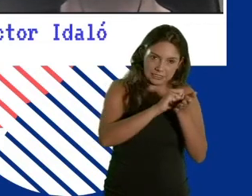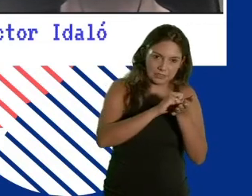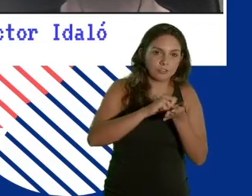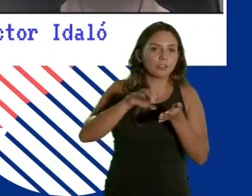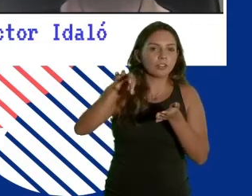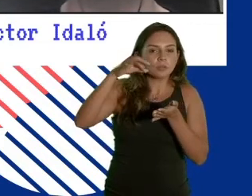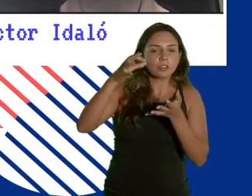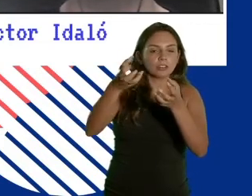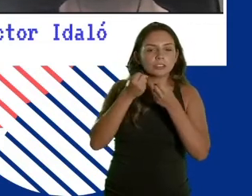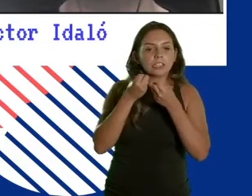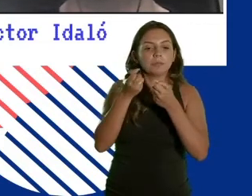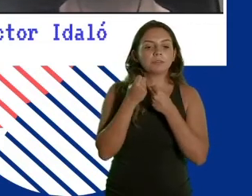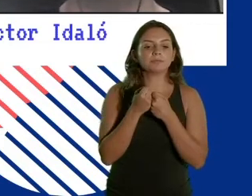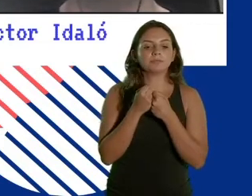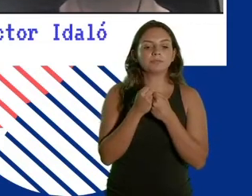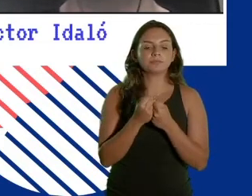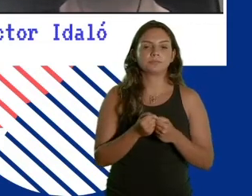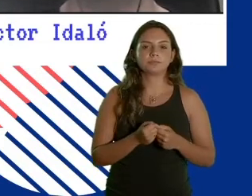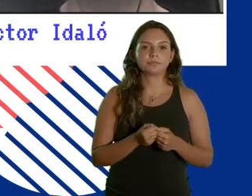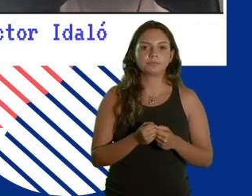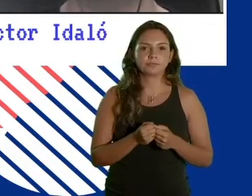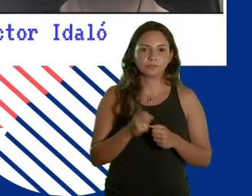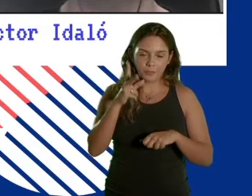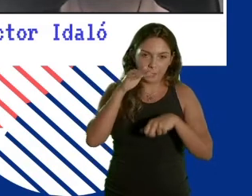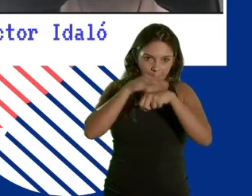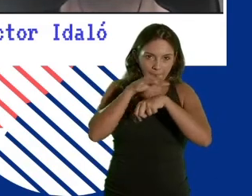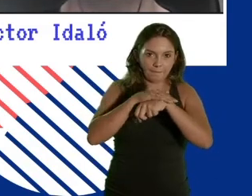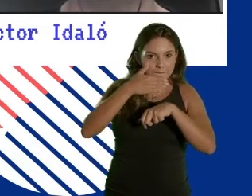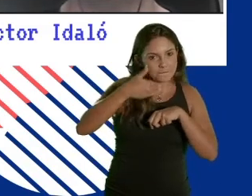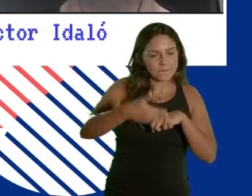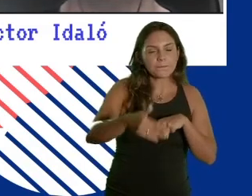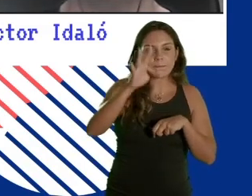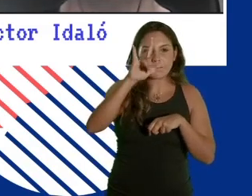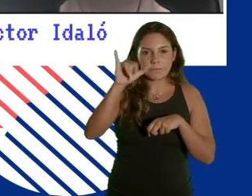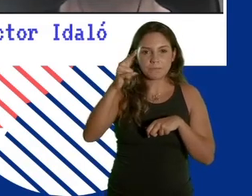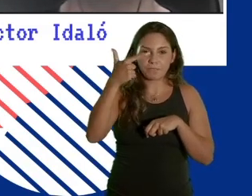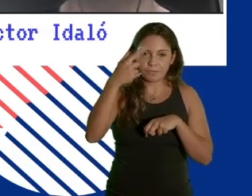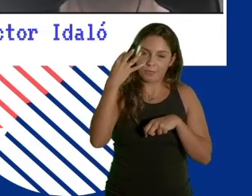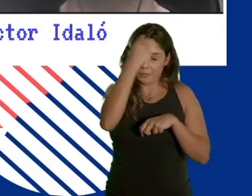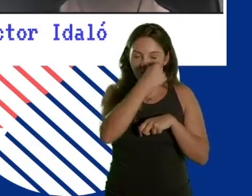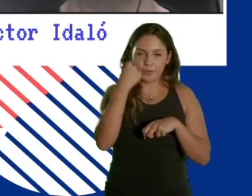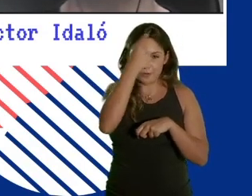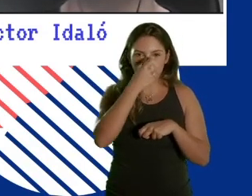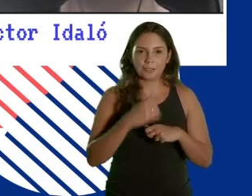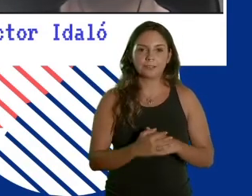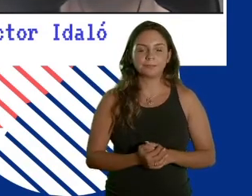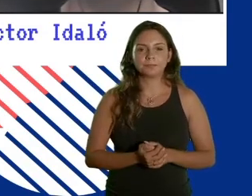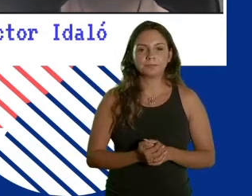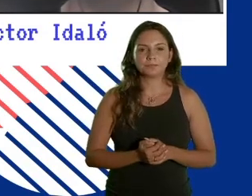as notificações, porque isso aqui vai atravessar a noite. O Festival Fleiraxá, 24 horas